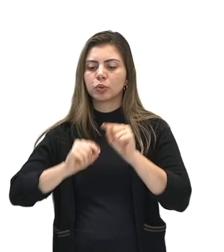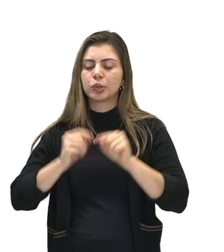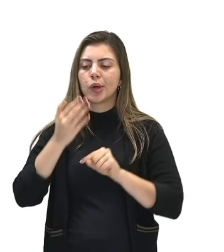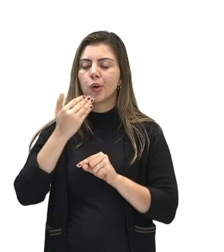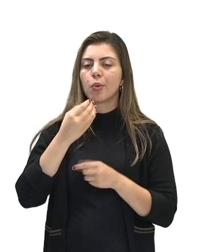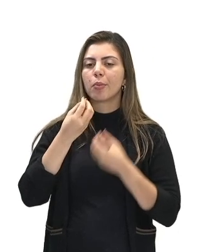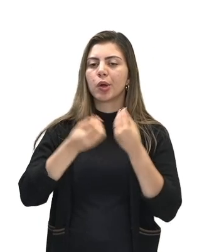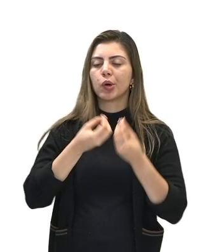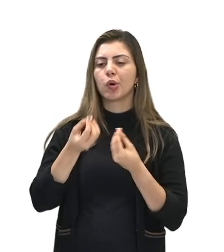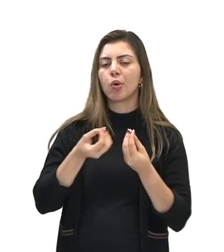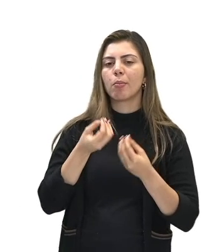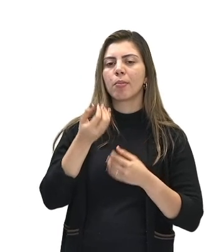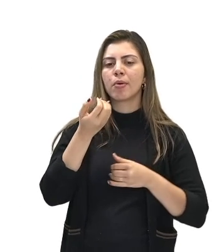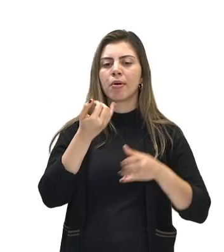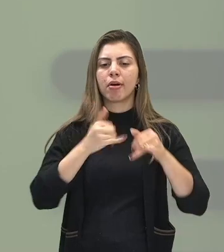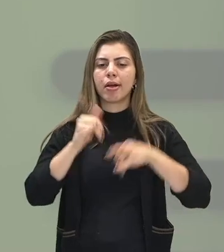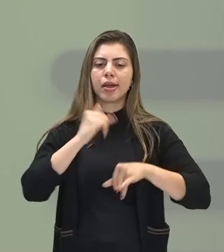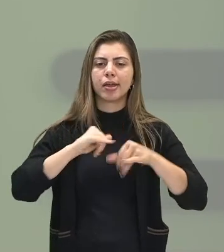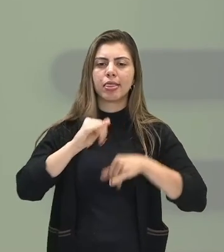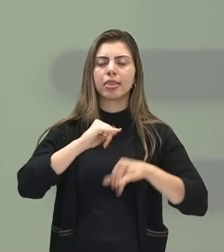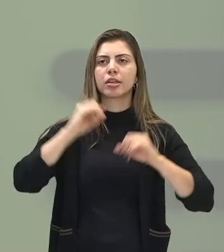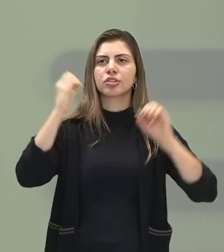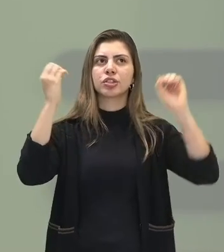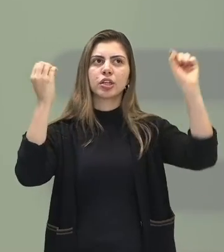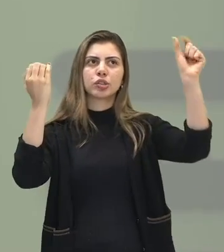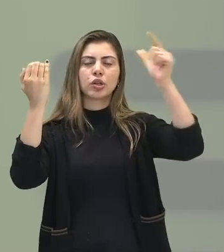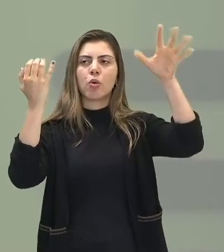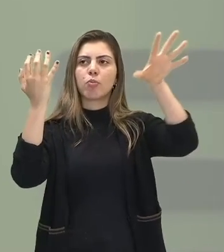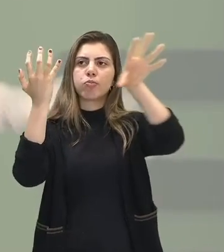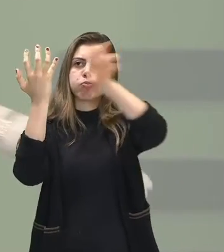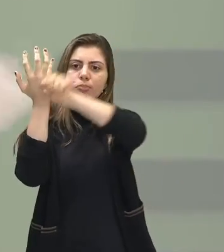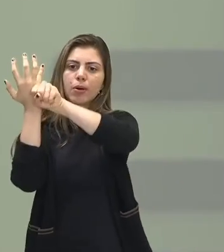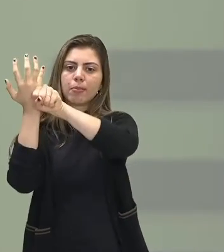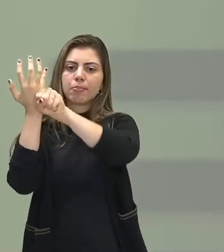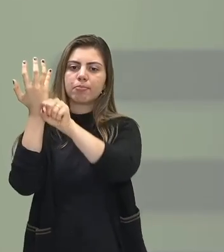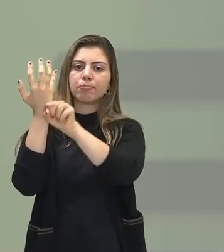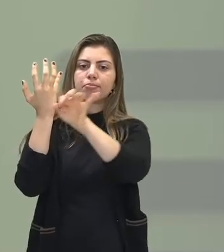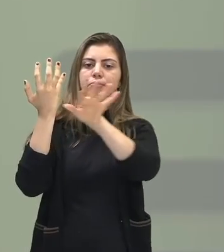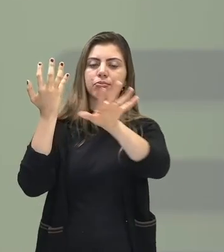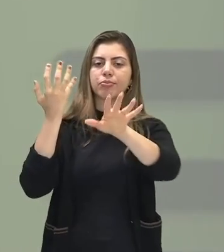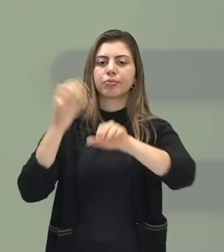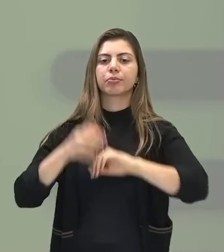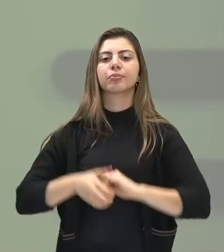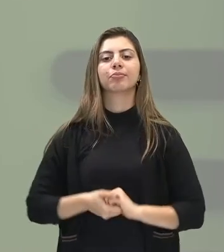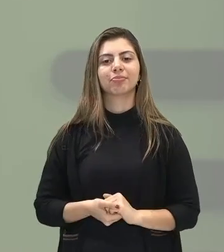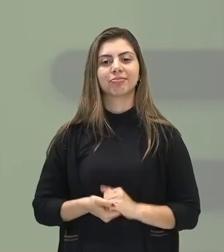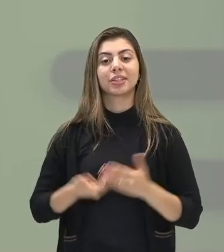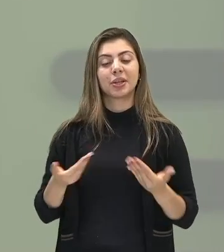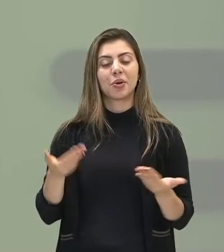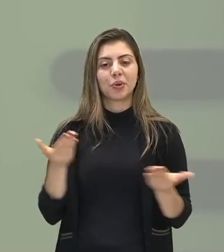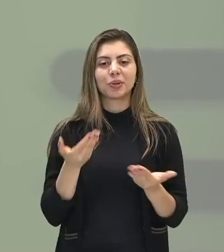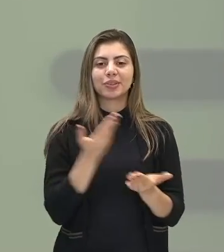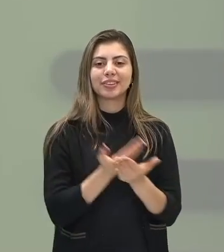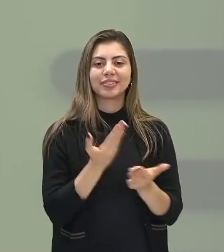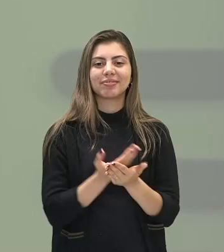absorvendo a energia do sol, tá certo? E assim a gente termina a